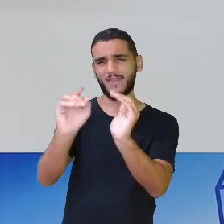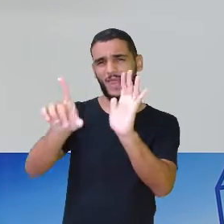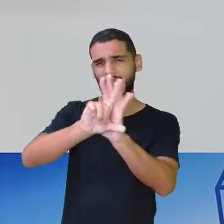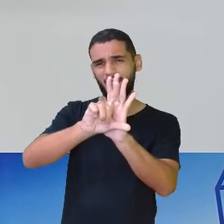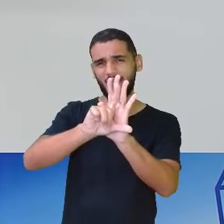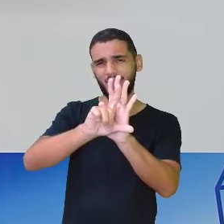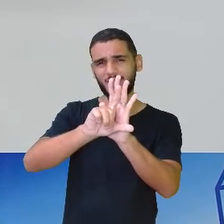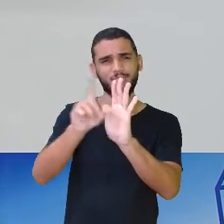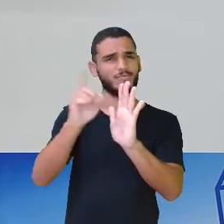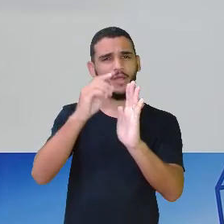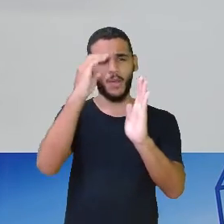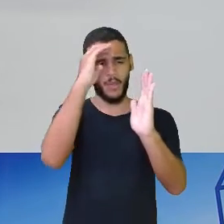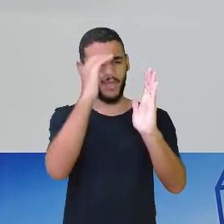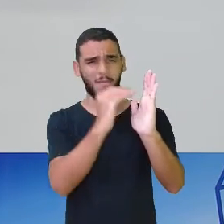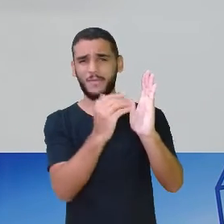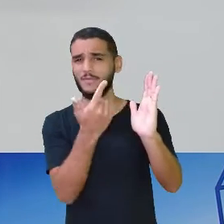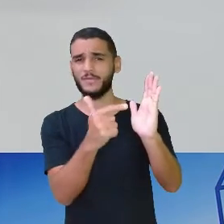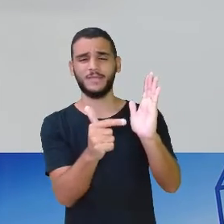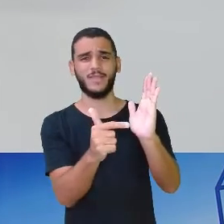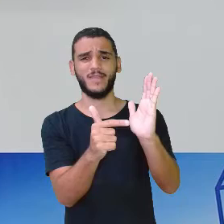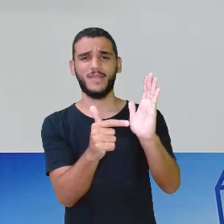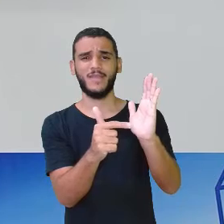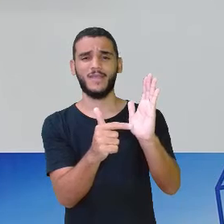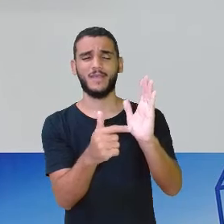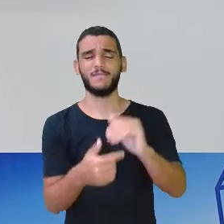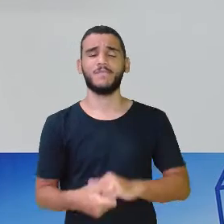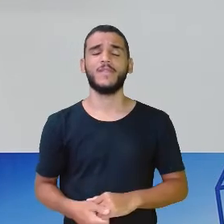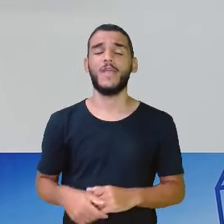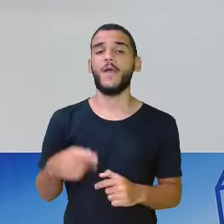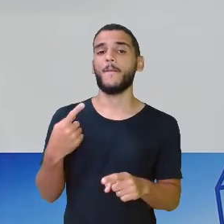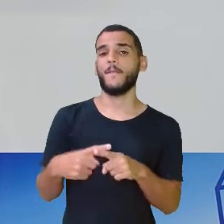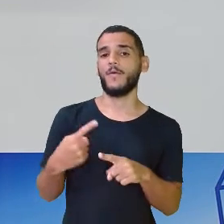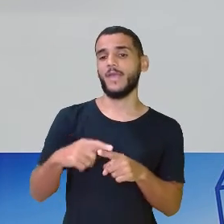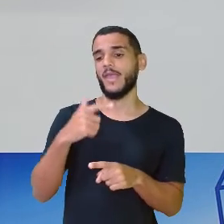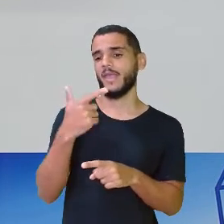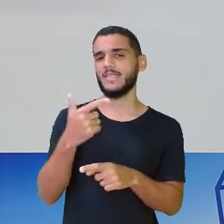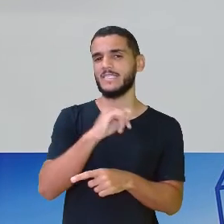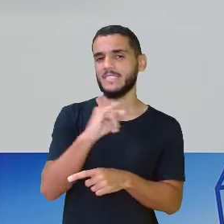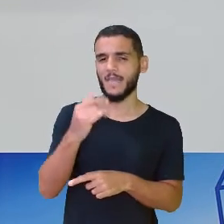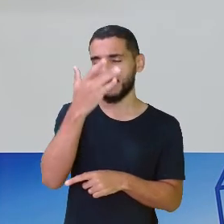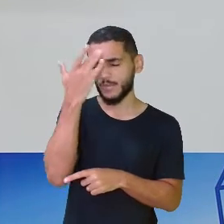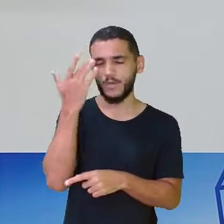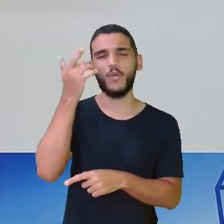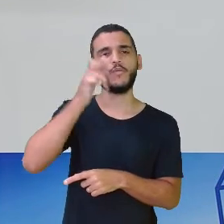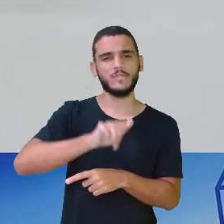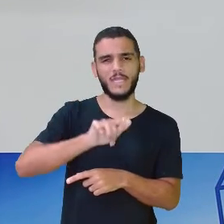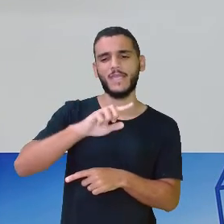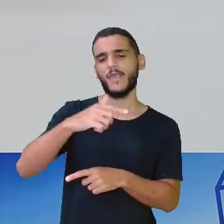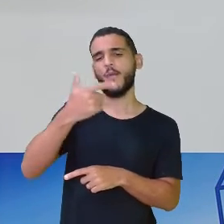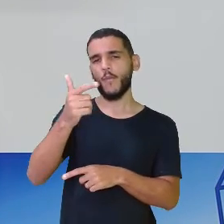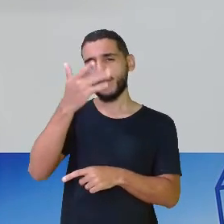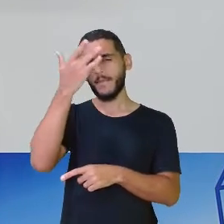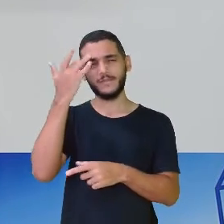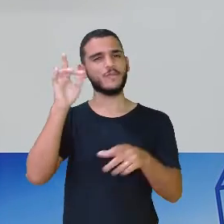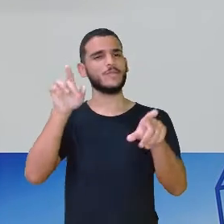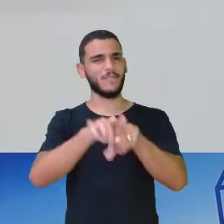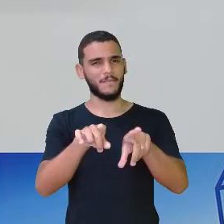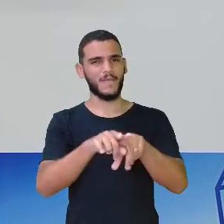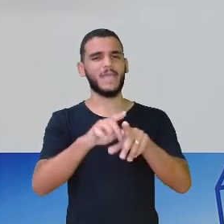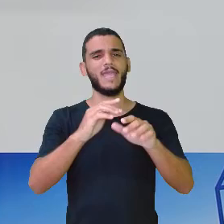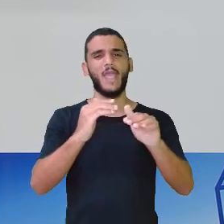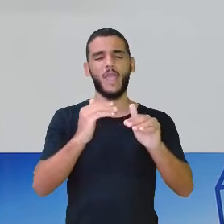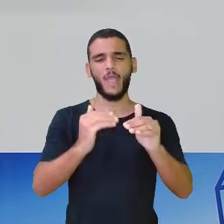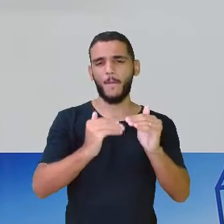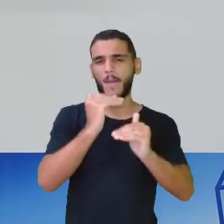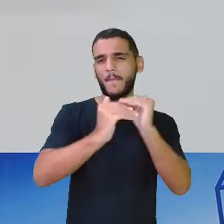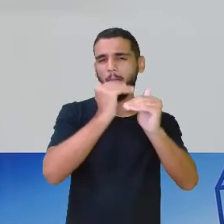direito de passar por cima da lei, outra pessoa vai ter o direito de passar por cima da lei e agir contra você. Então, o